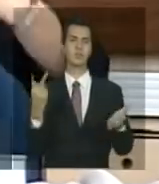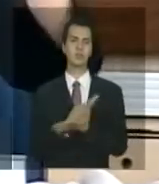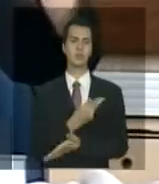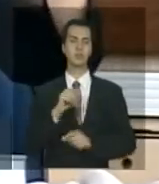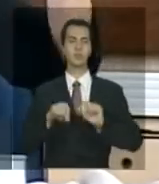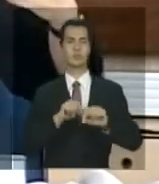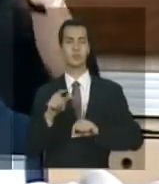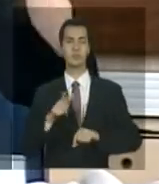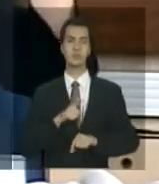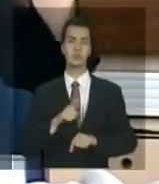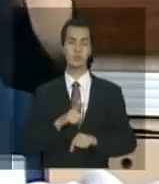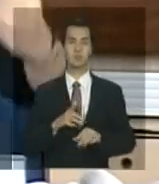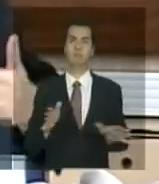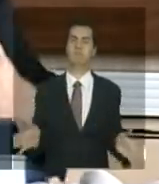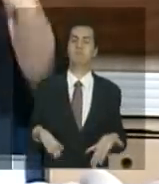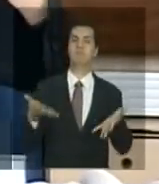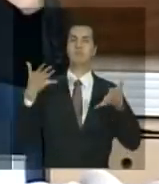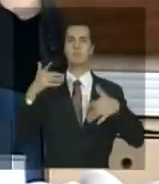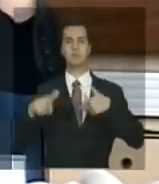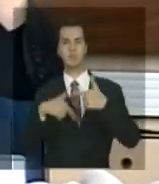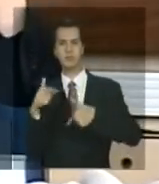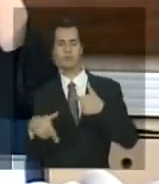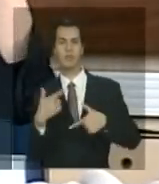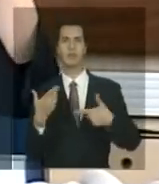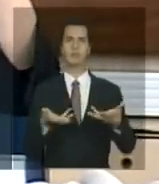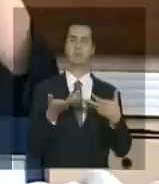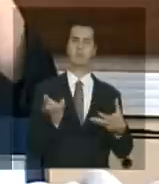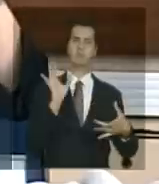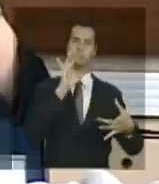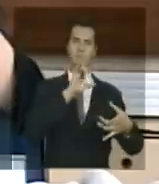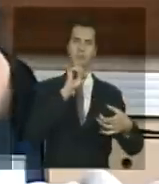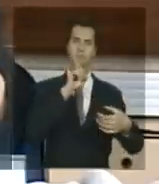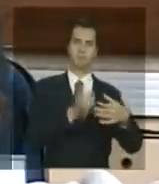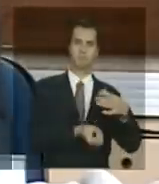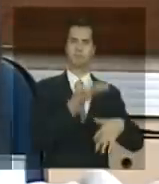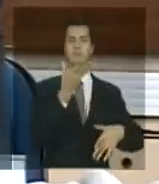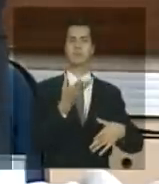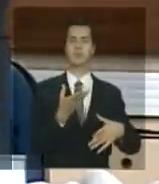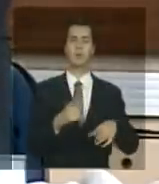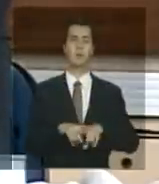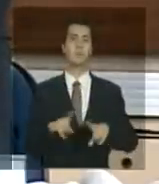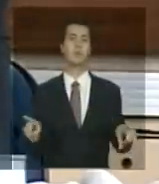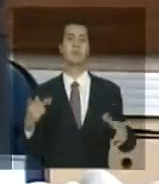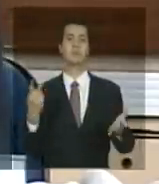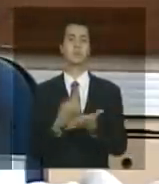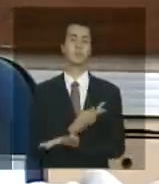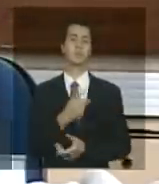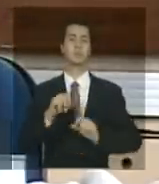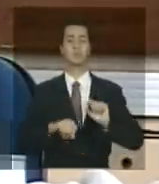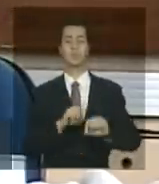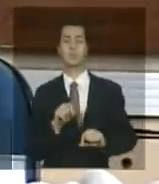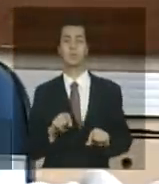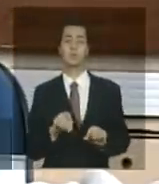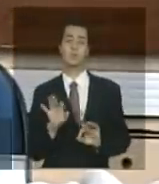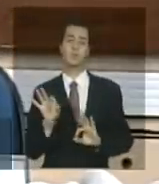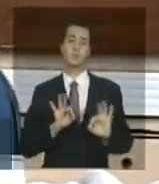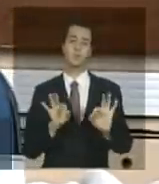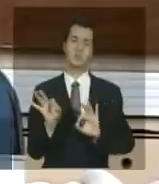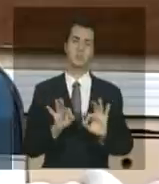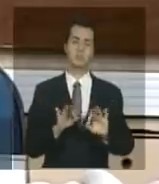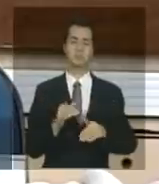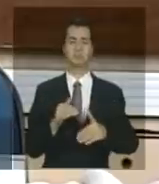equipe entusiasmada, desenvolve, implanta, mas depois o processo